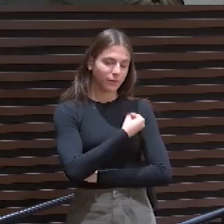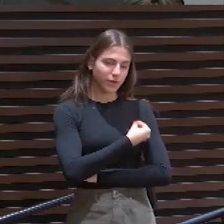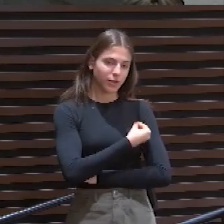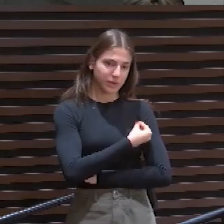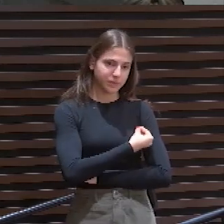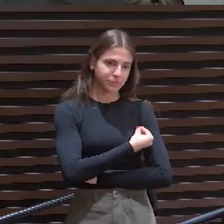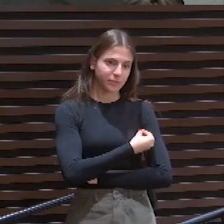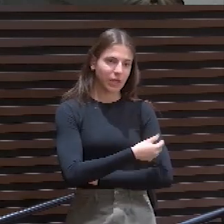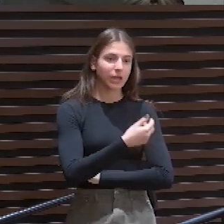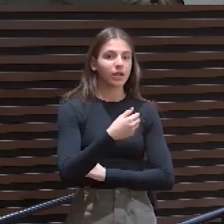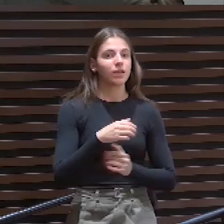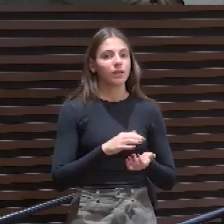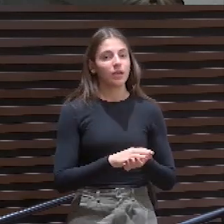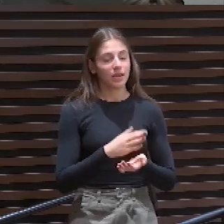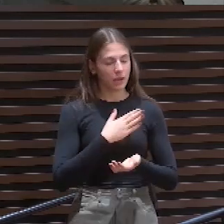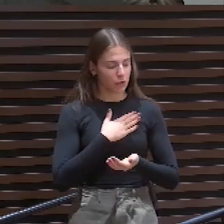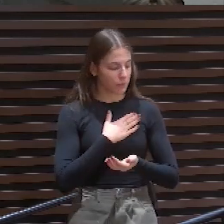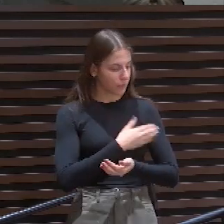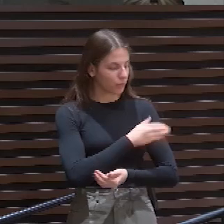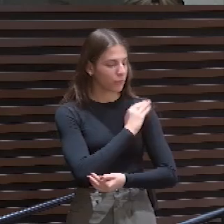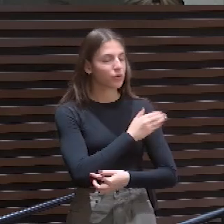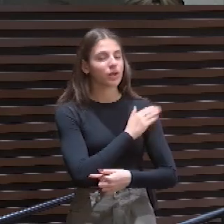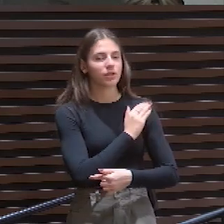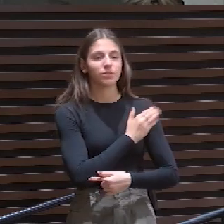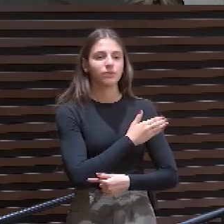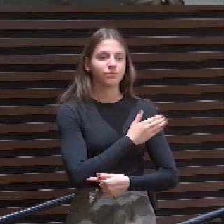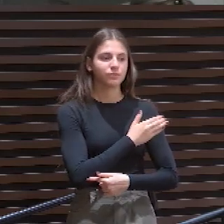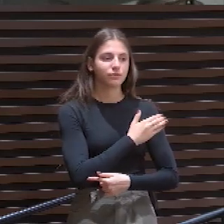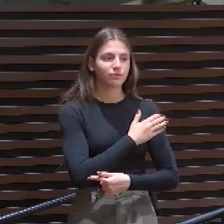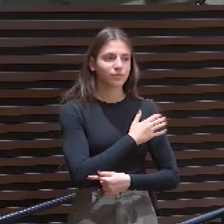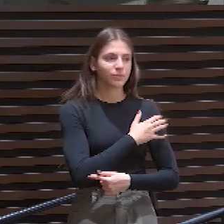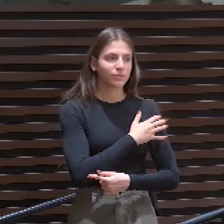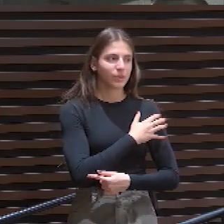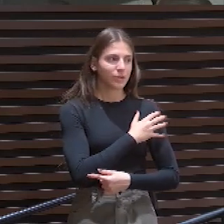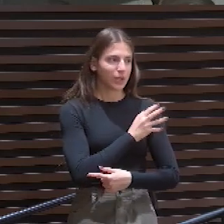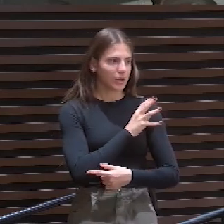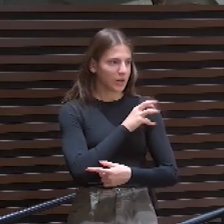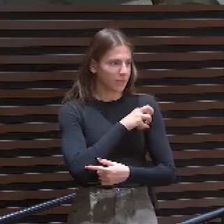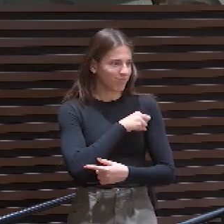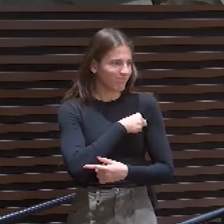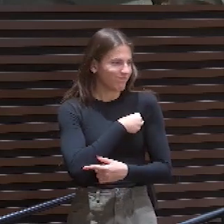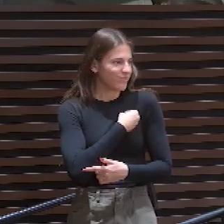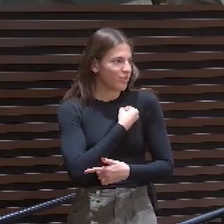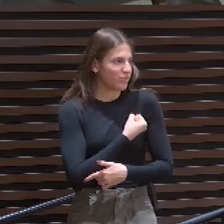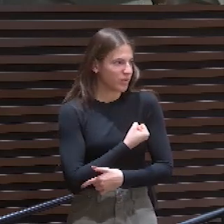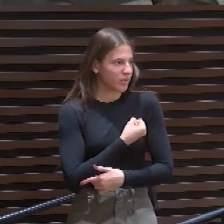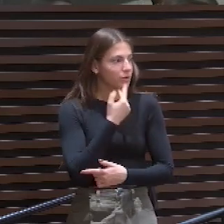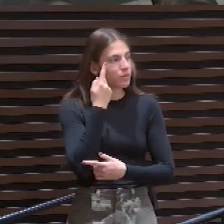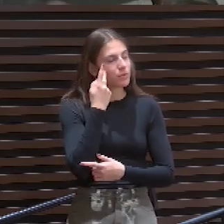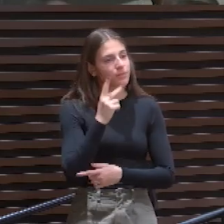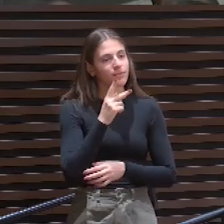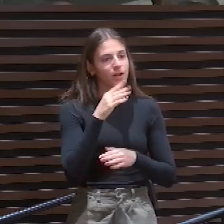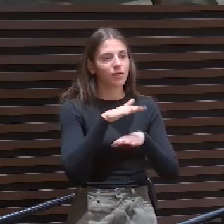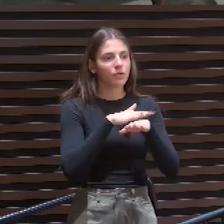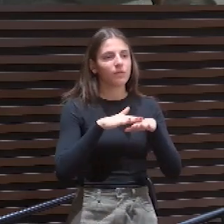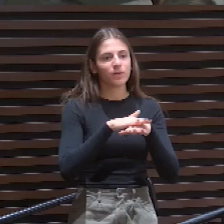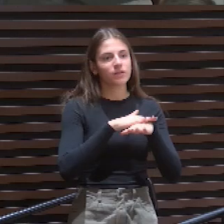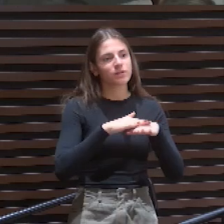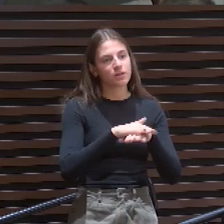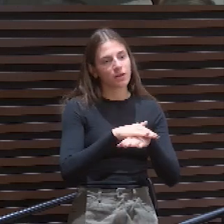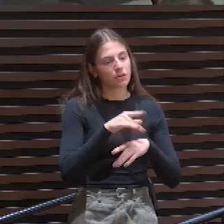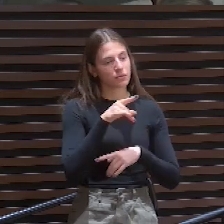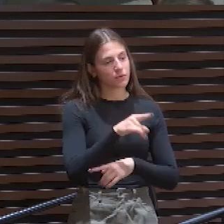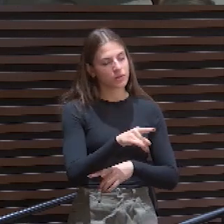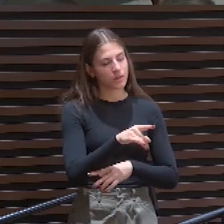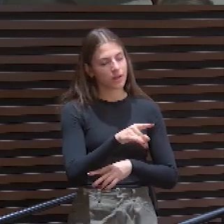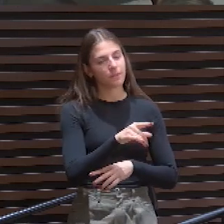E meu coração está aqui constritado para conversar contigo a